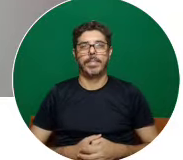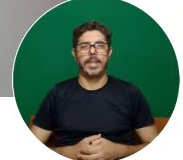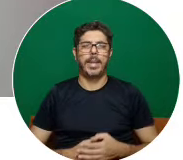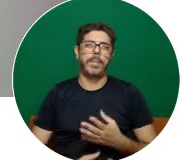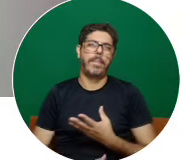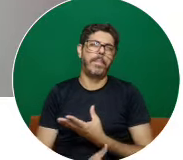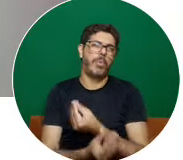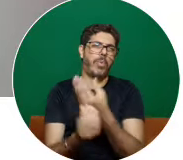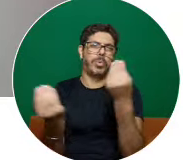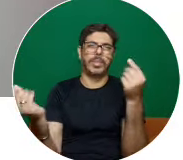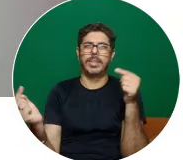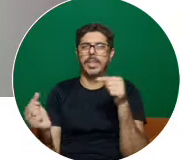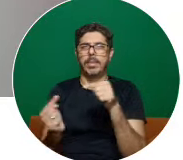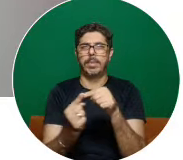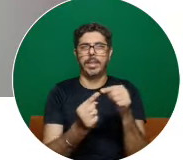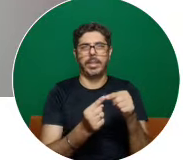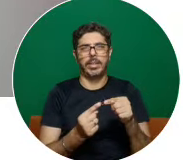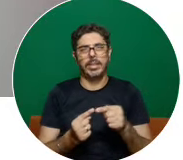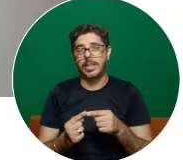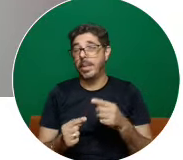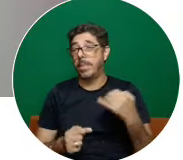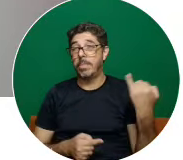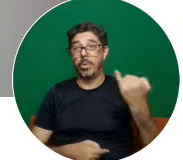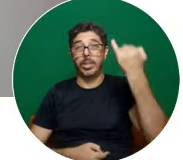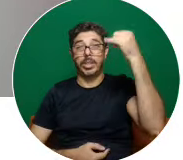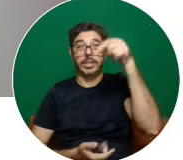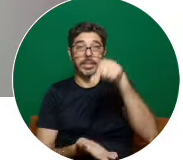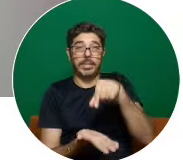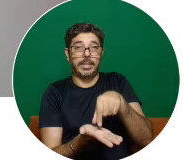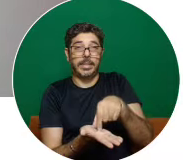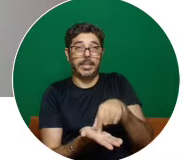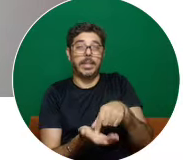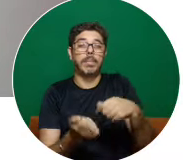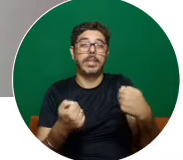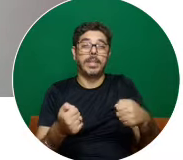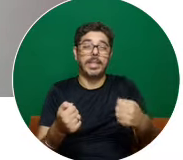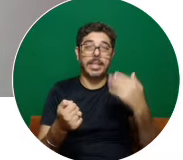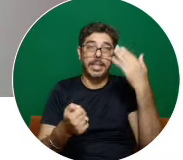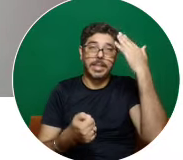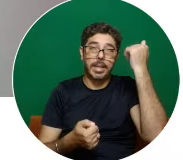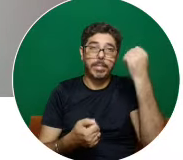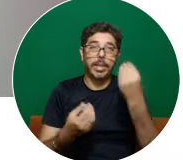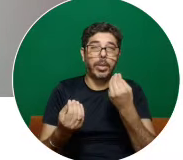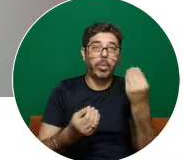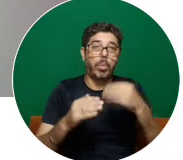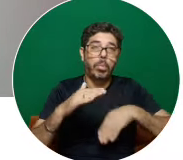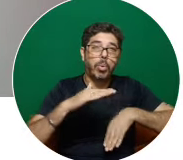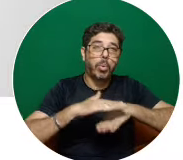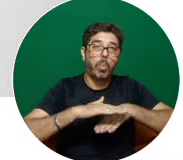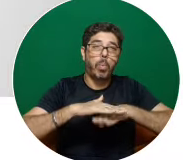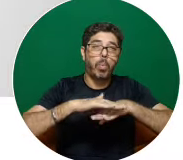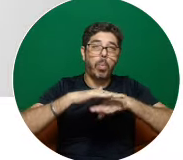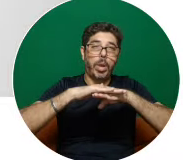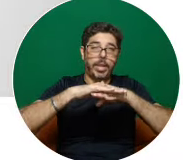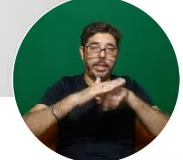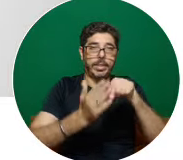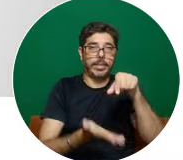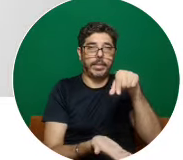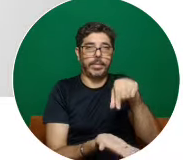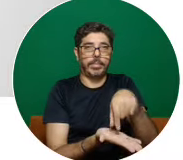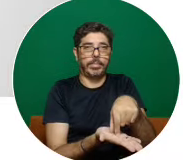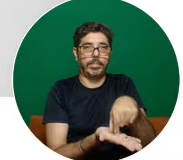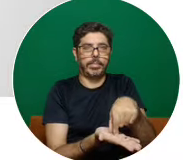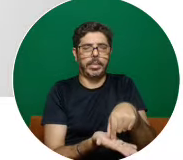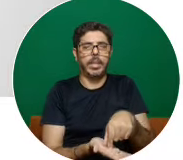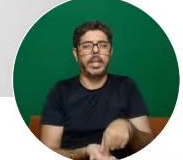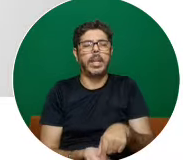Muitas aplicações mais importantes dos capacitores dependem da sua capacidade de armazenar energia. A energia potencial